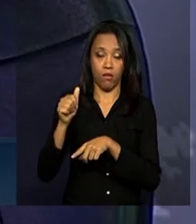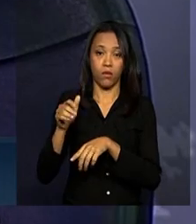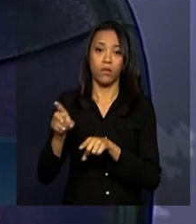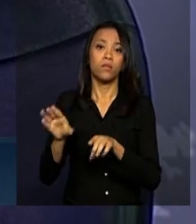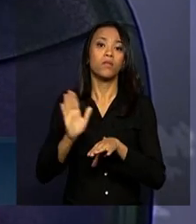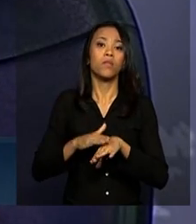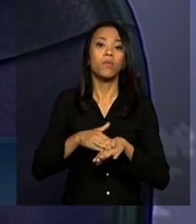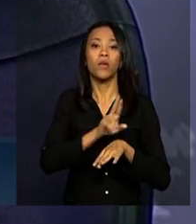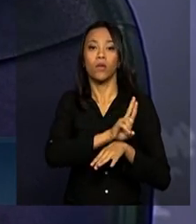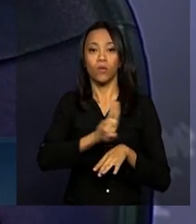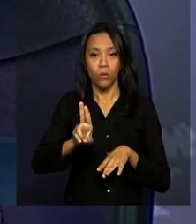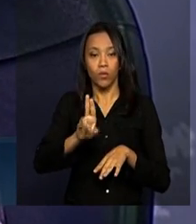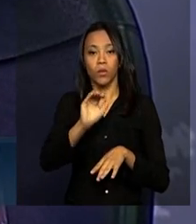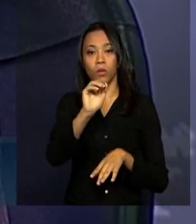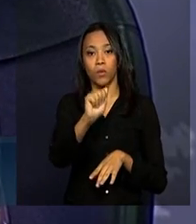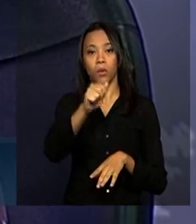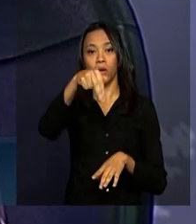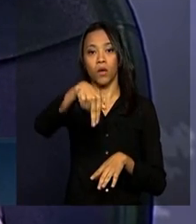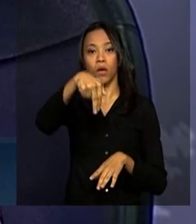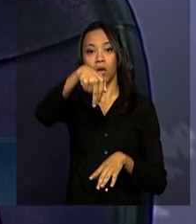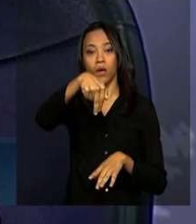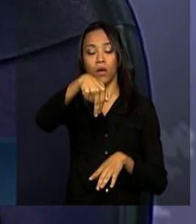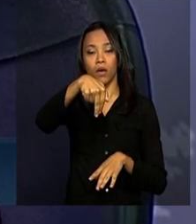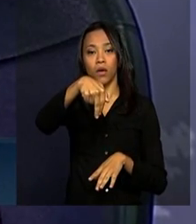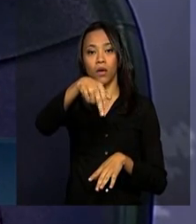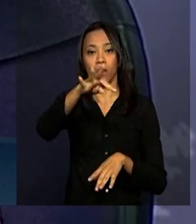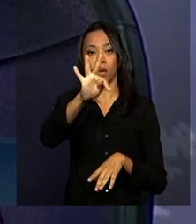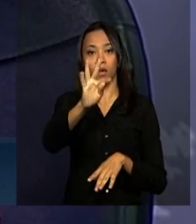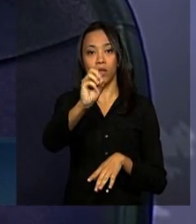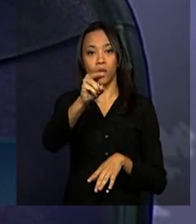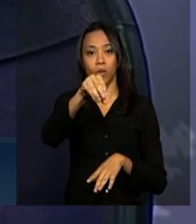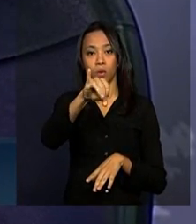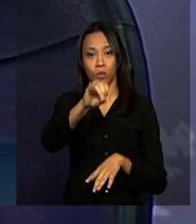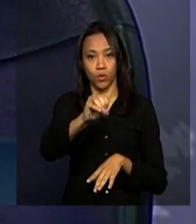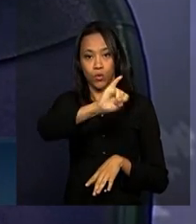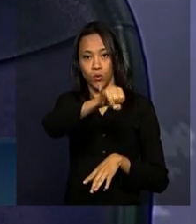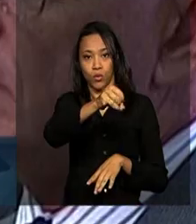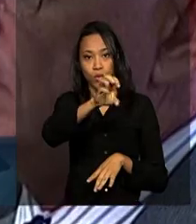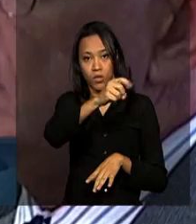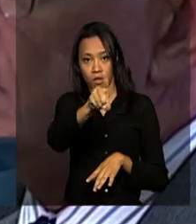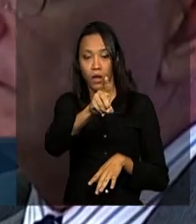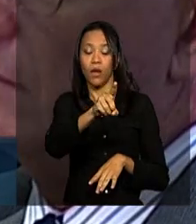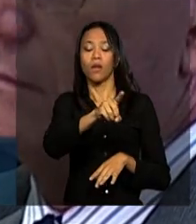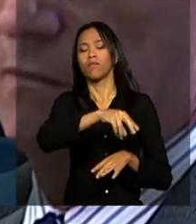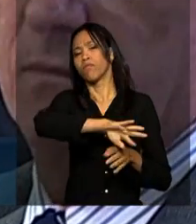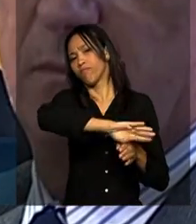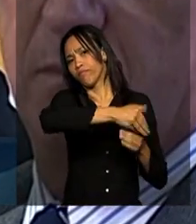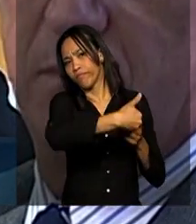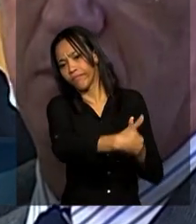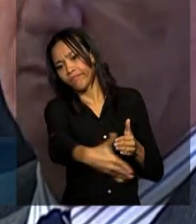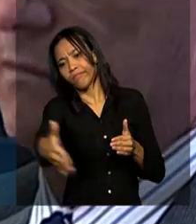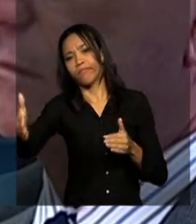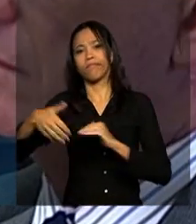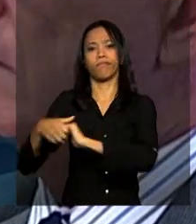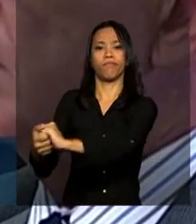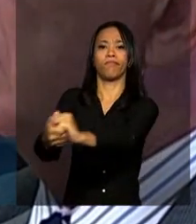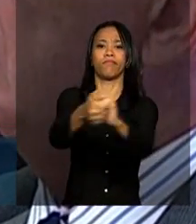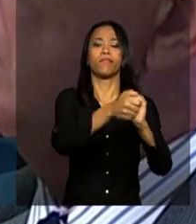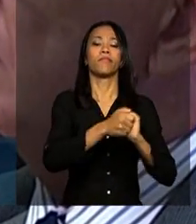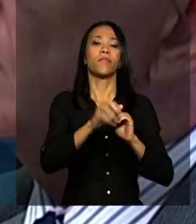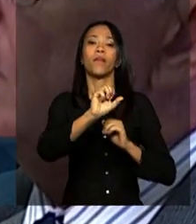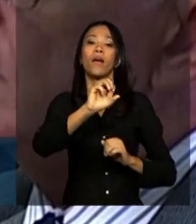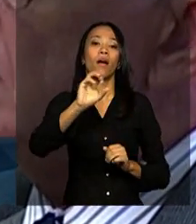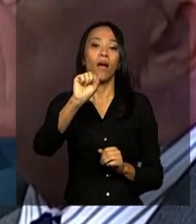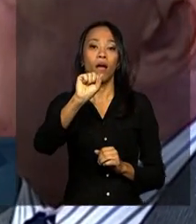Antônio José, em nome dele, eu cumprimento toda a equipe da SDH que